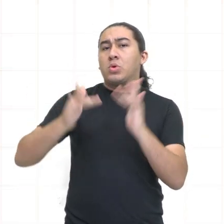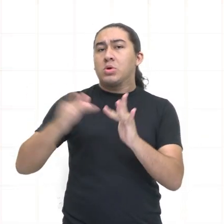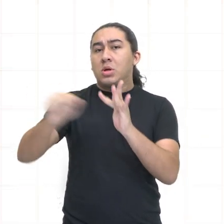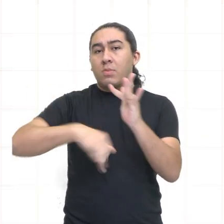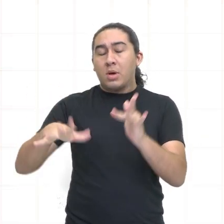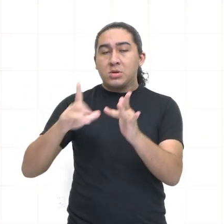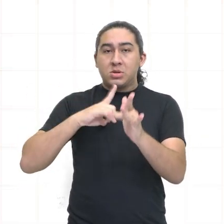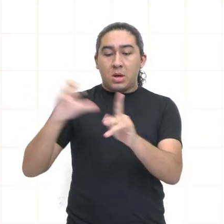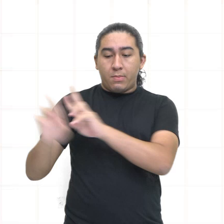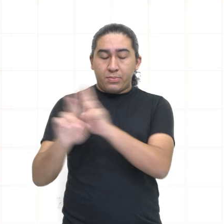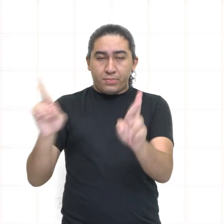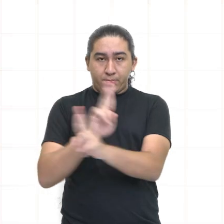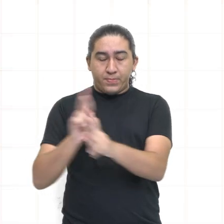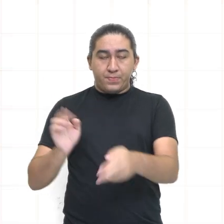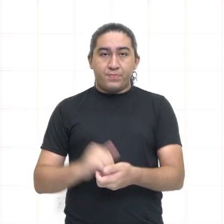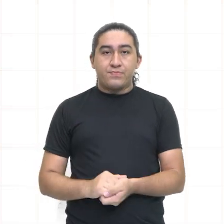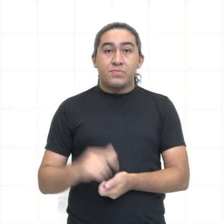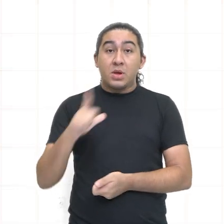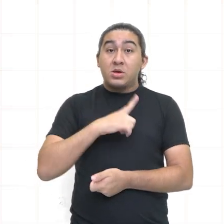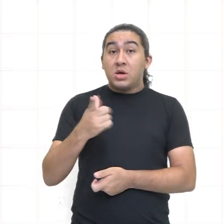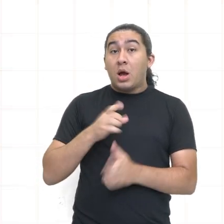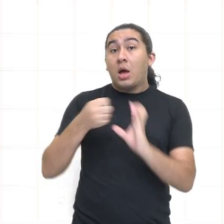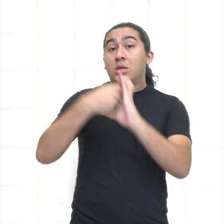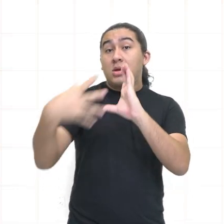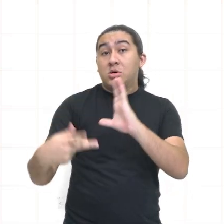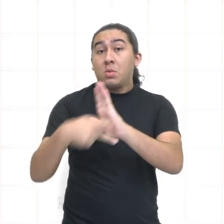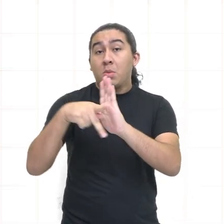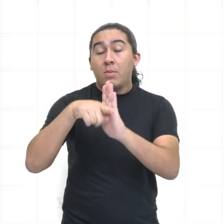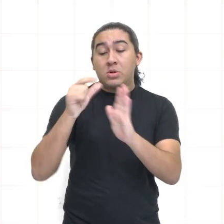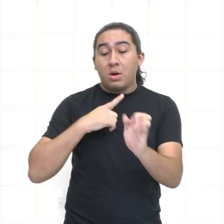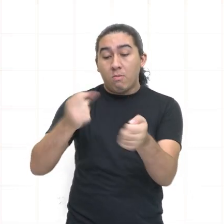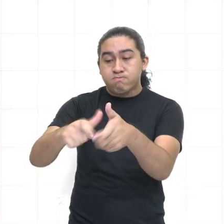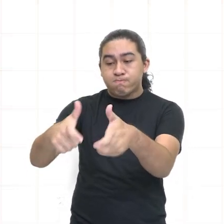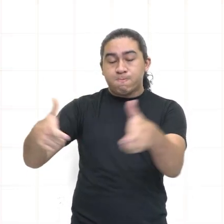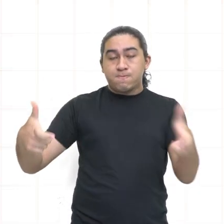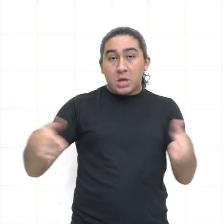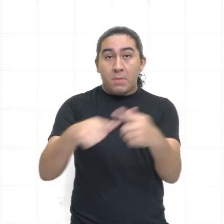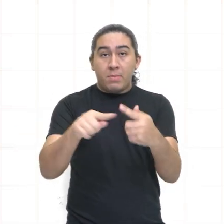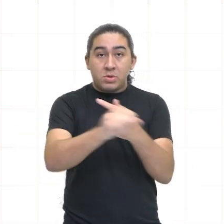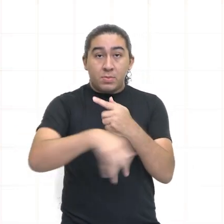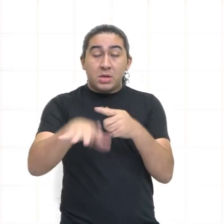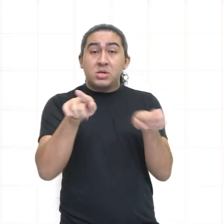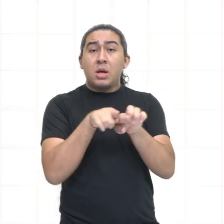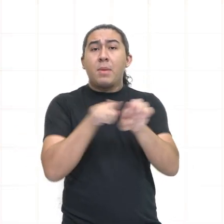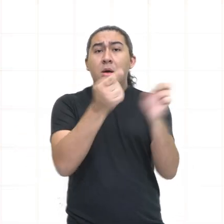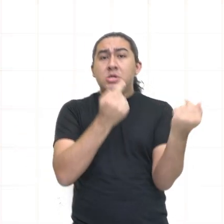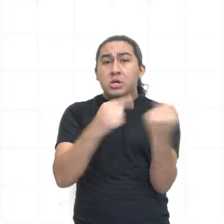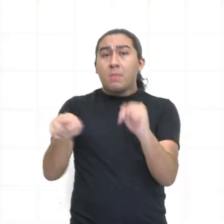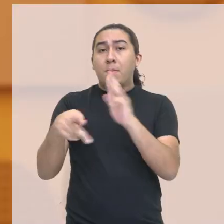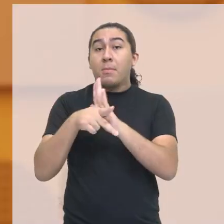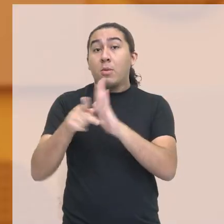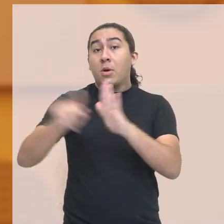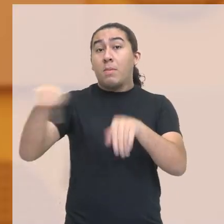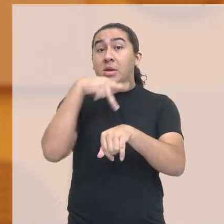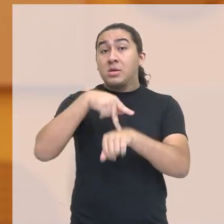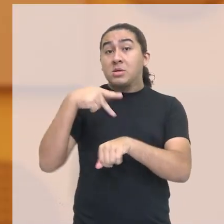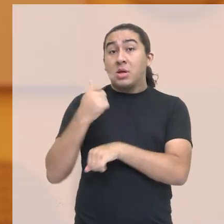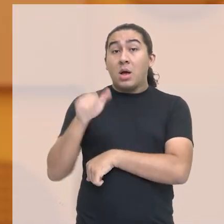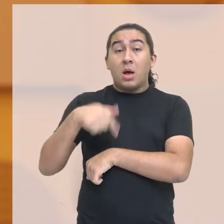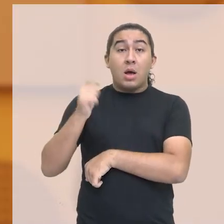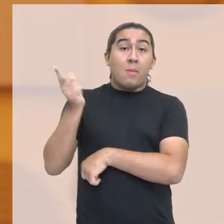expansionismo, no caso ali territorial, e uma das ameaças para o Japão era justamente os Estados Unidos,